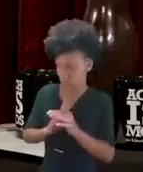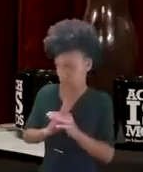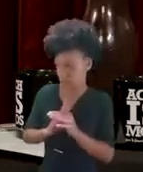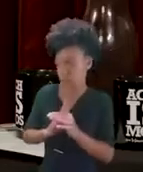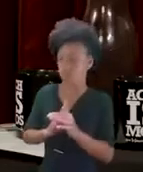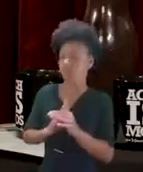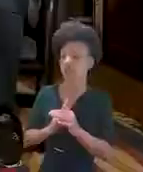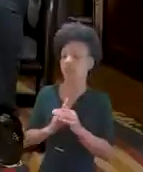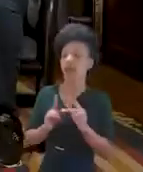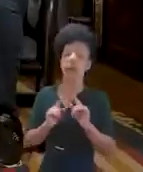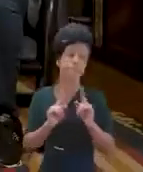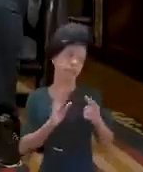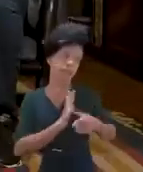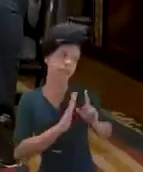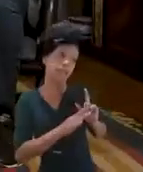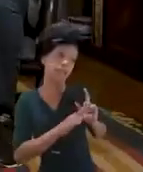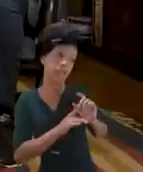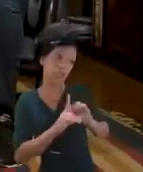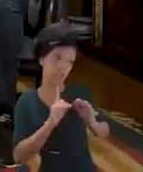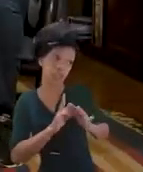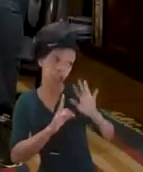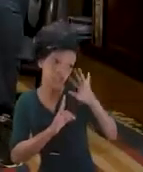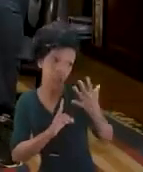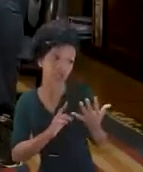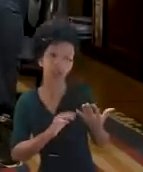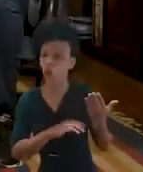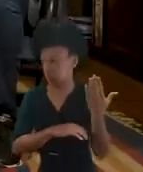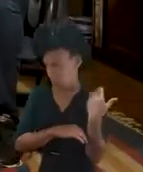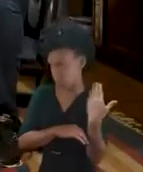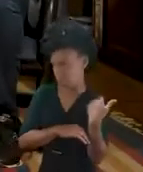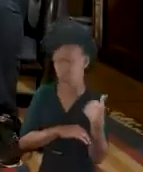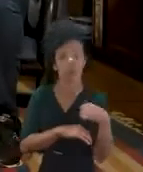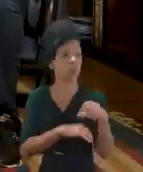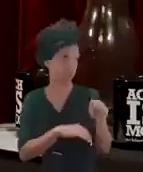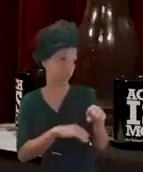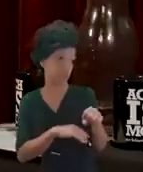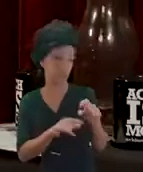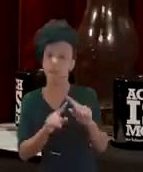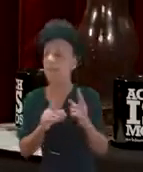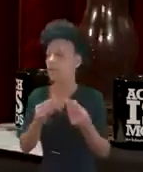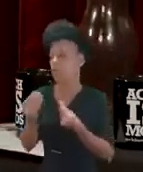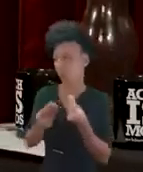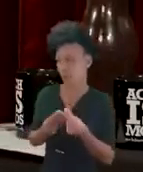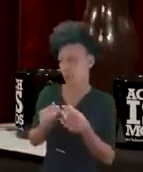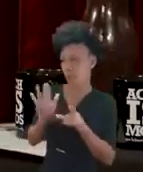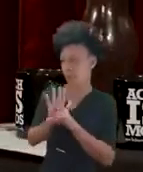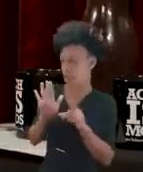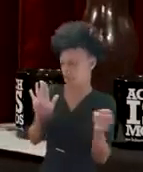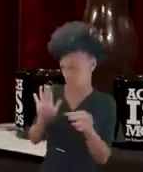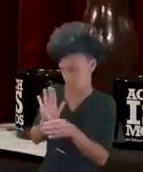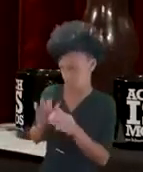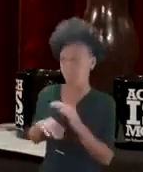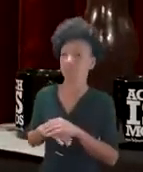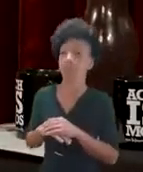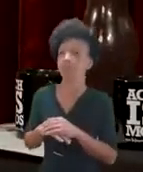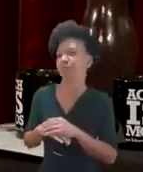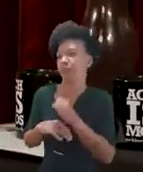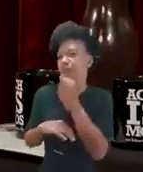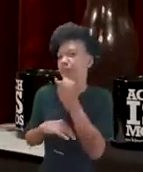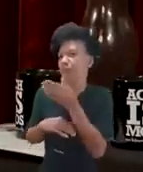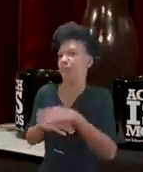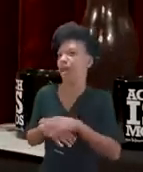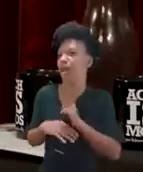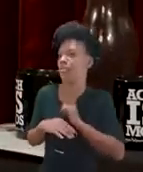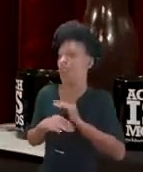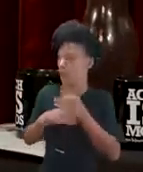sociedades nichados mas que foi definido pela sociedade no passado sim como que nesse uma nova lei a partir de agora pode